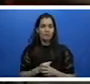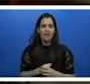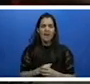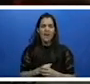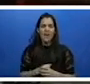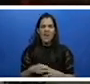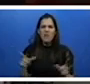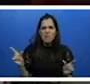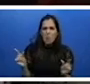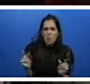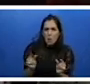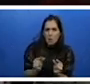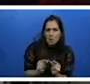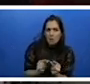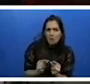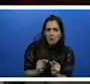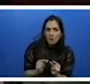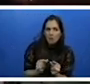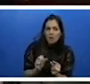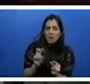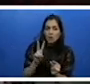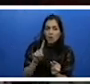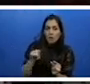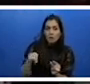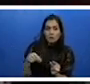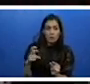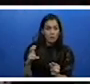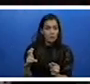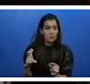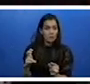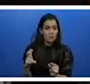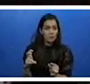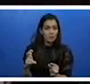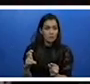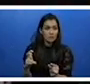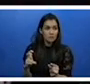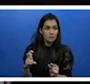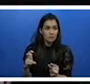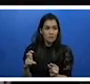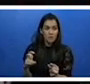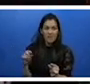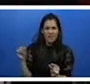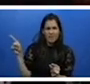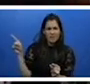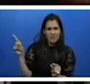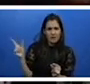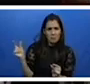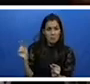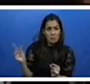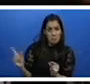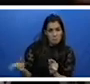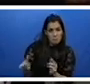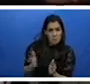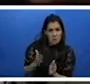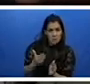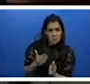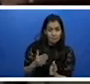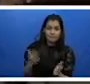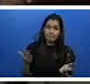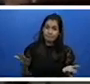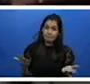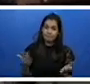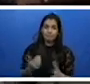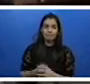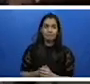do que 2 inteiros e 5 décimos? Ele é menor? Será que ele está para lá?